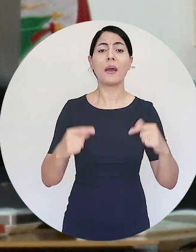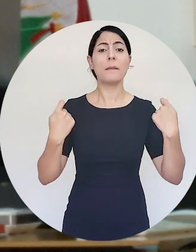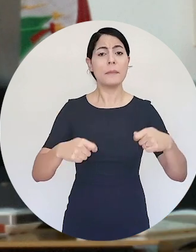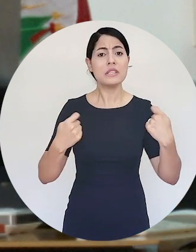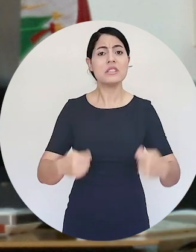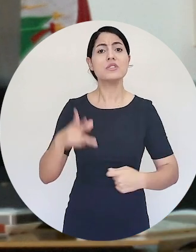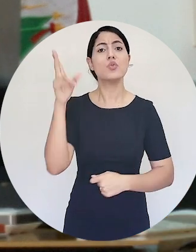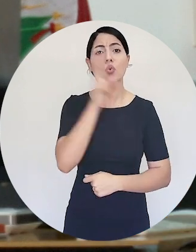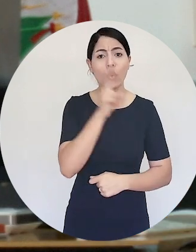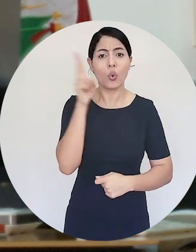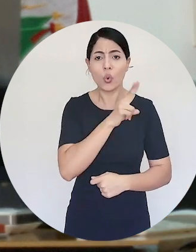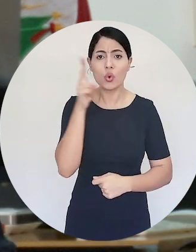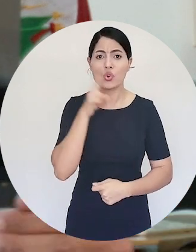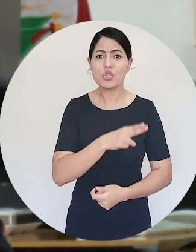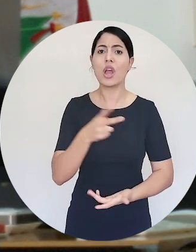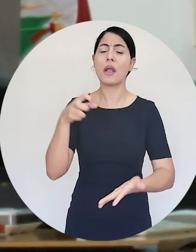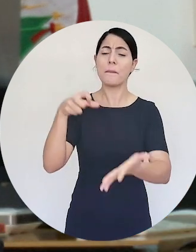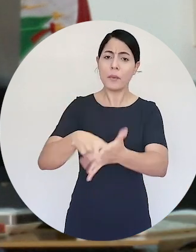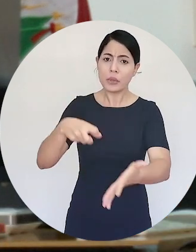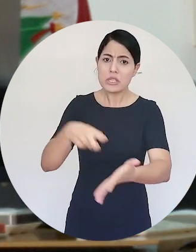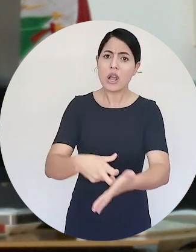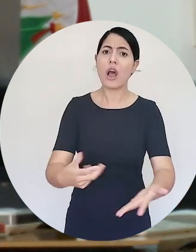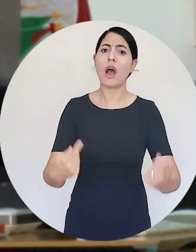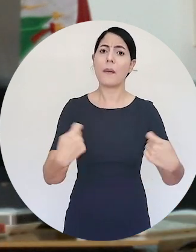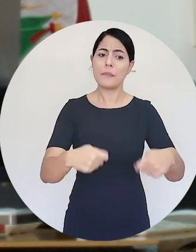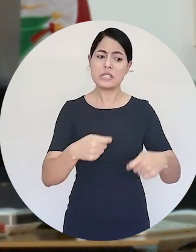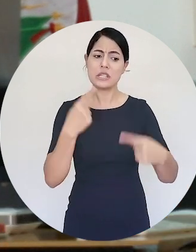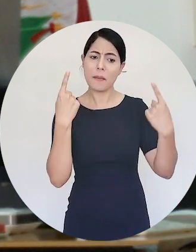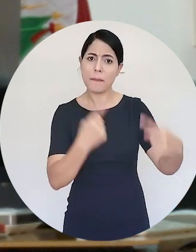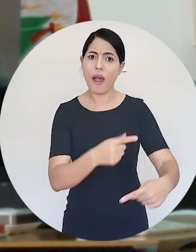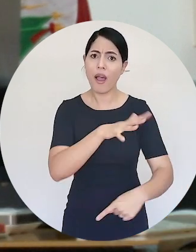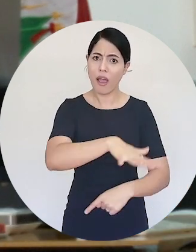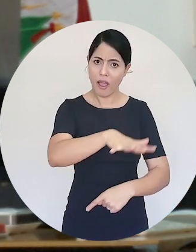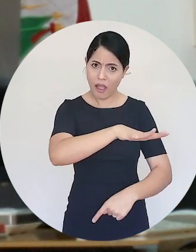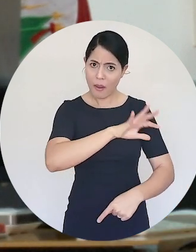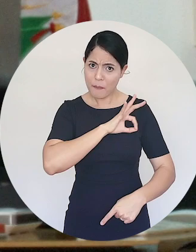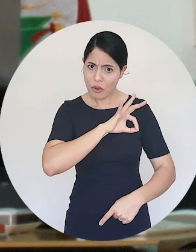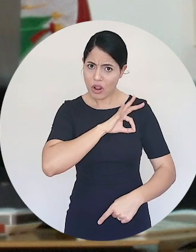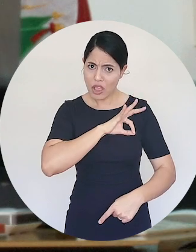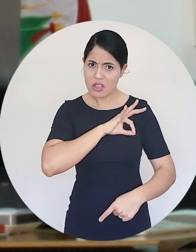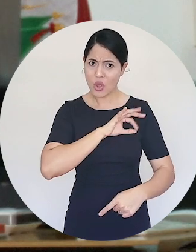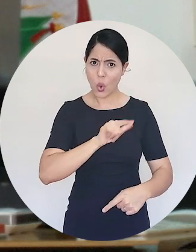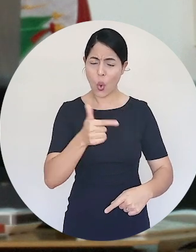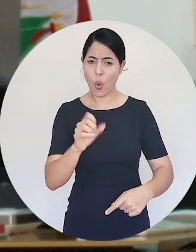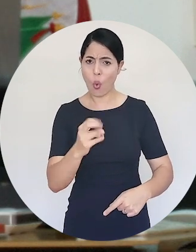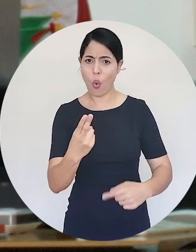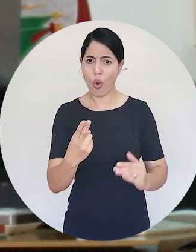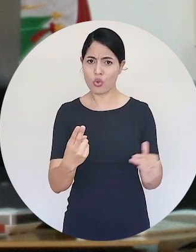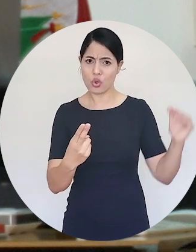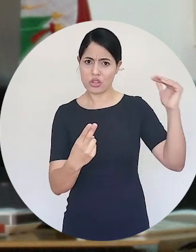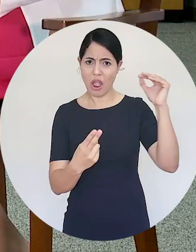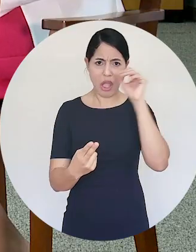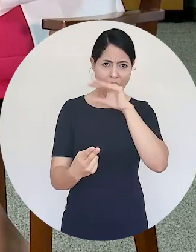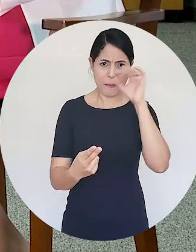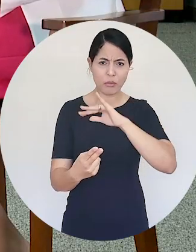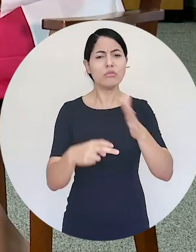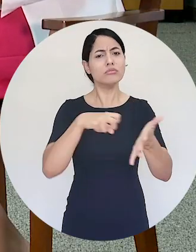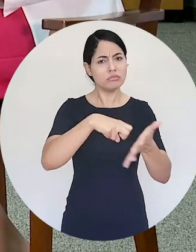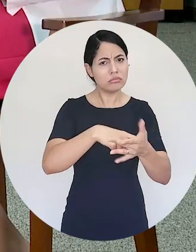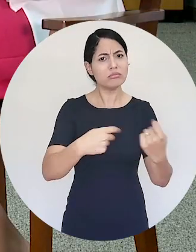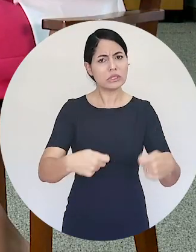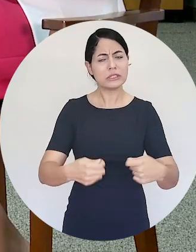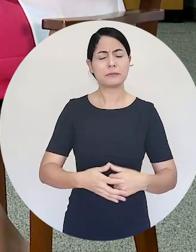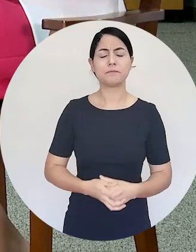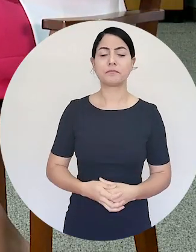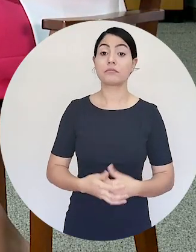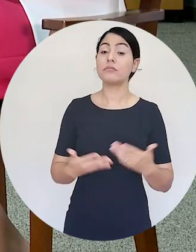judiciais e administrativas que punam essas autoridades que abusam do seu poder. E,